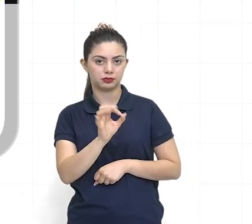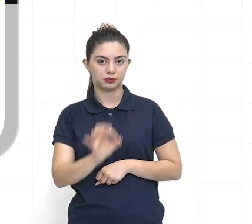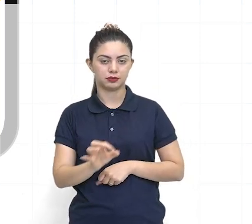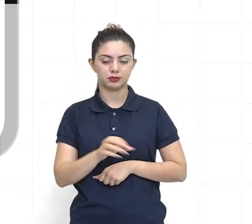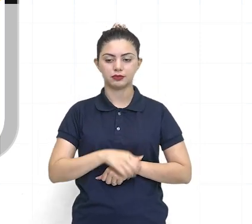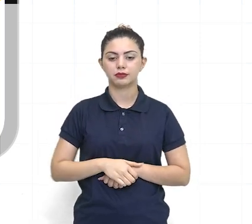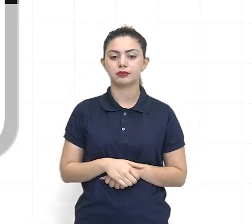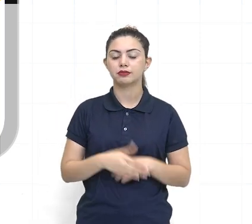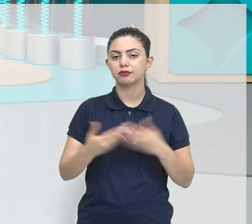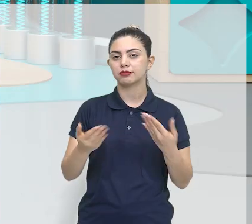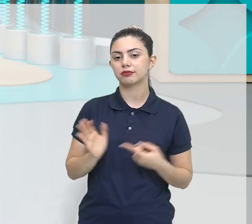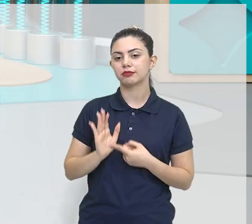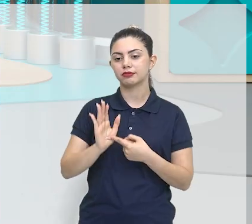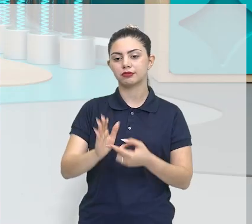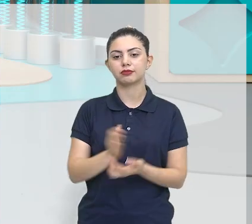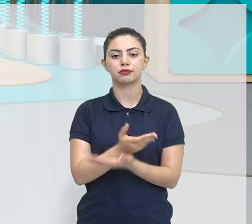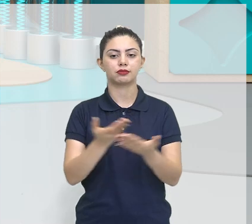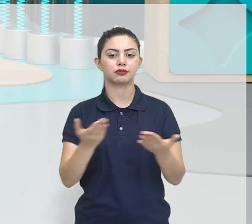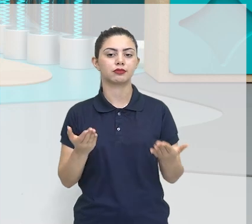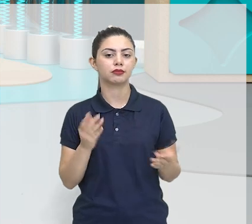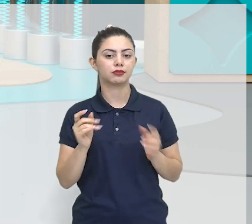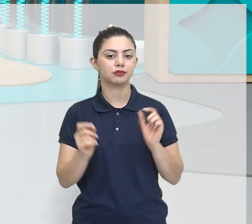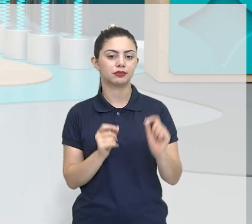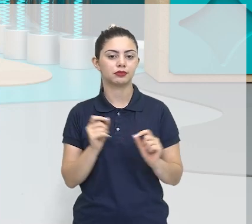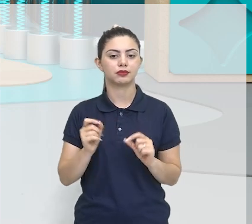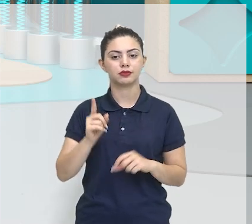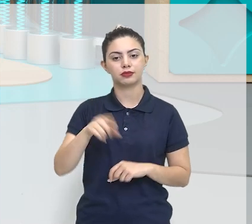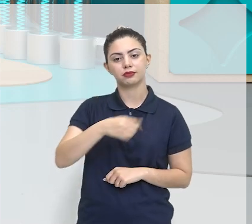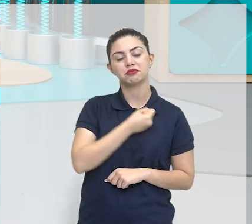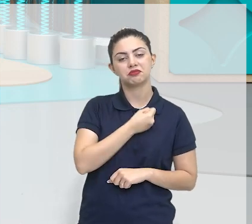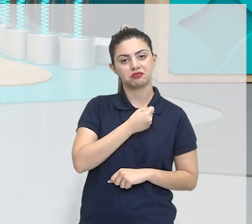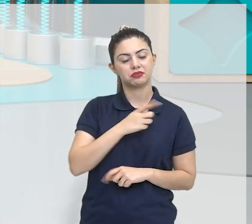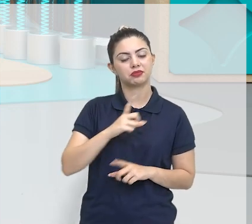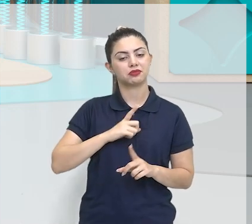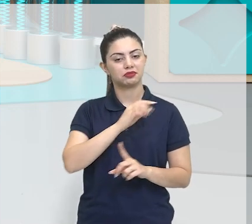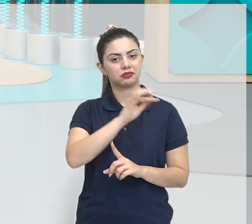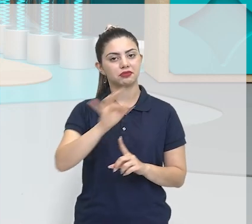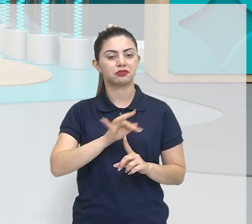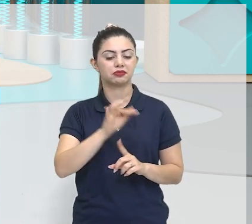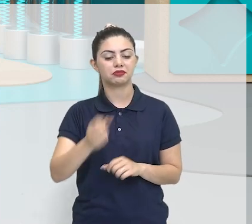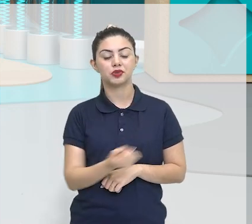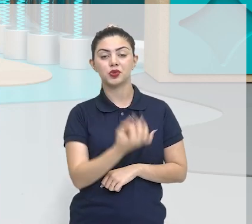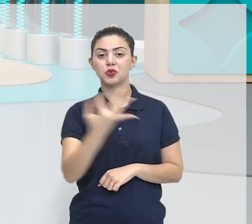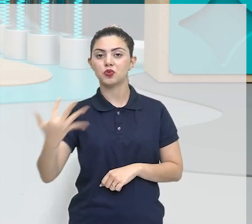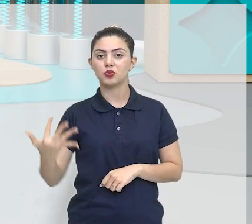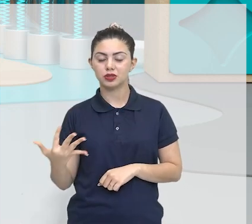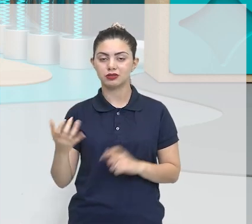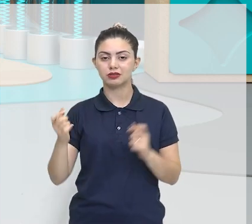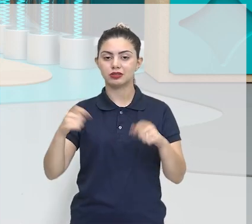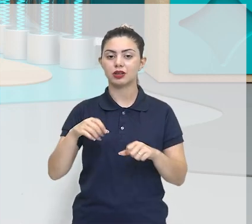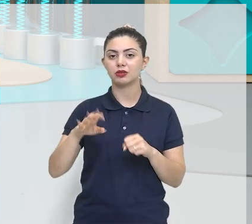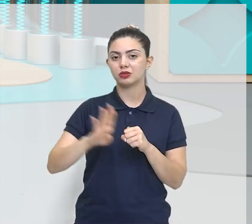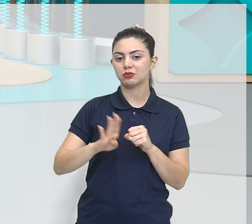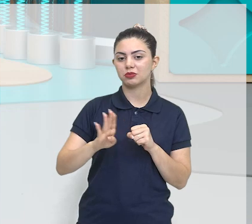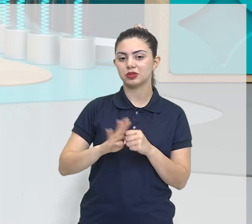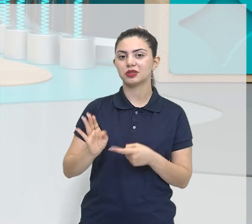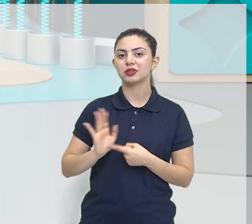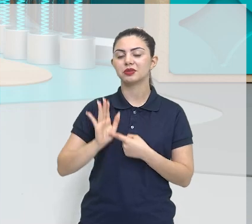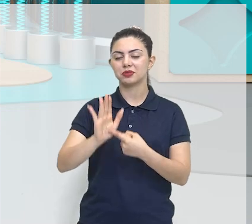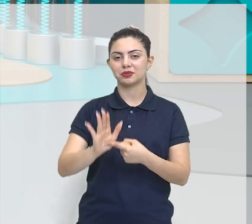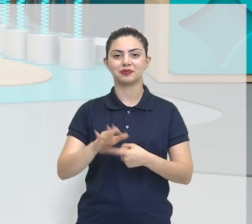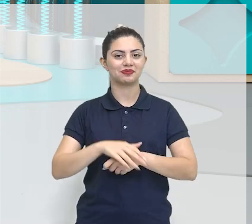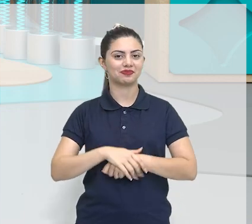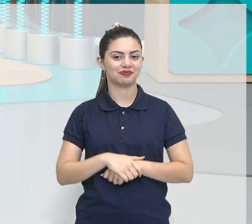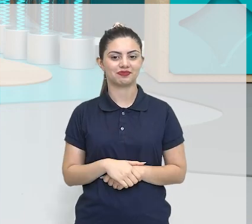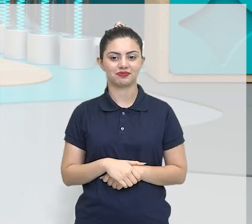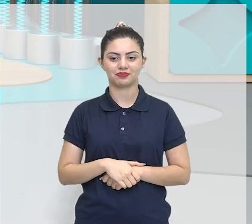99,93%. Isso para mostrar, então, para vocês, que o numeral tem essa função de quantificar os substantivos e mostrar a sua